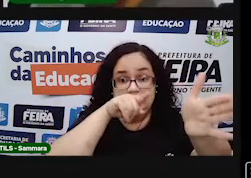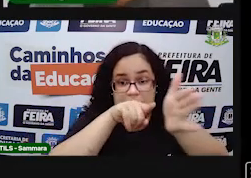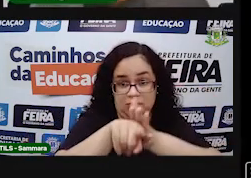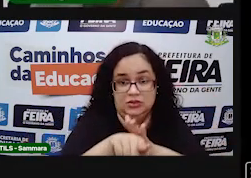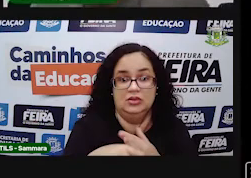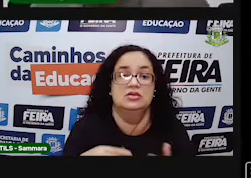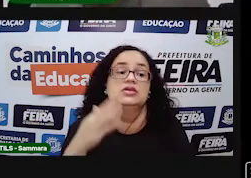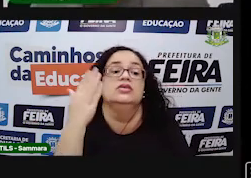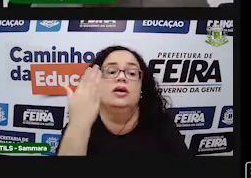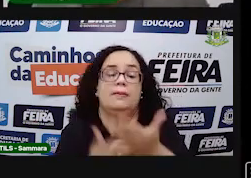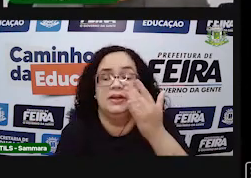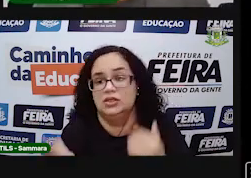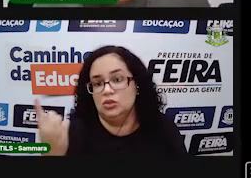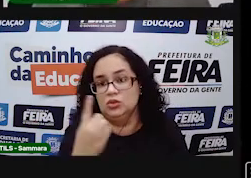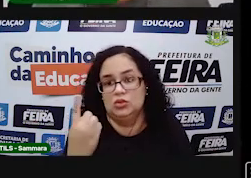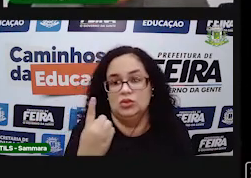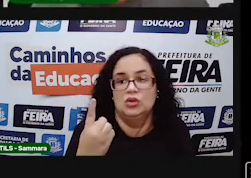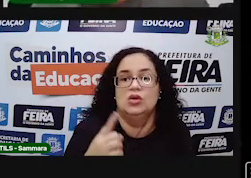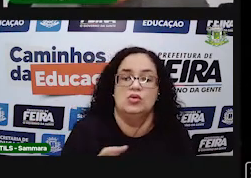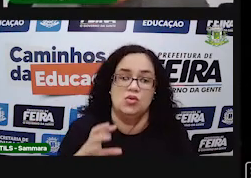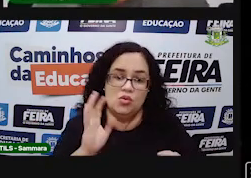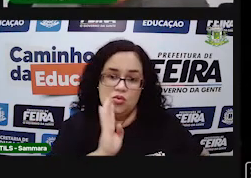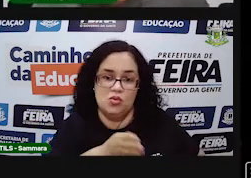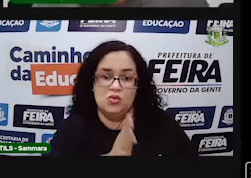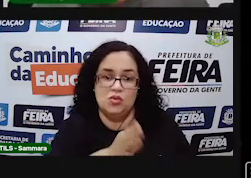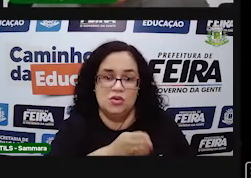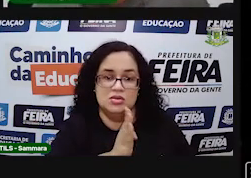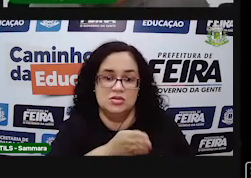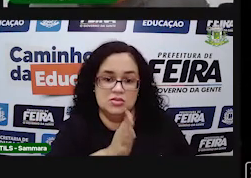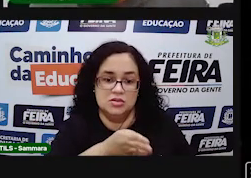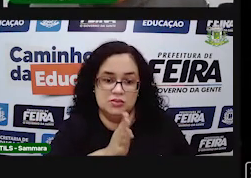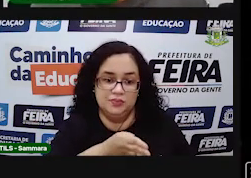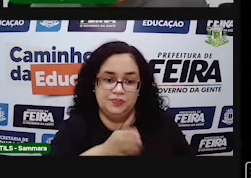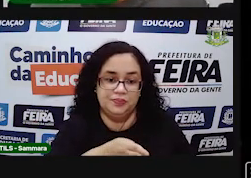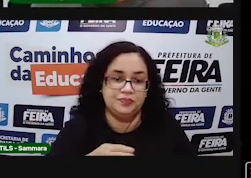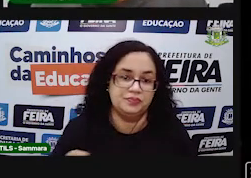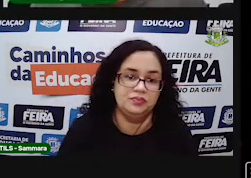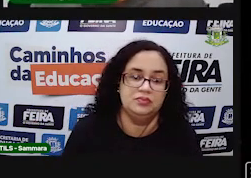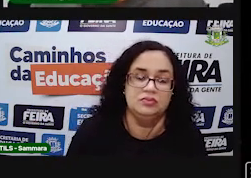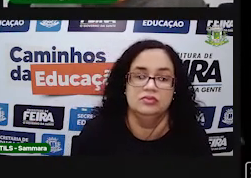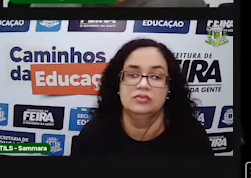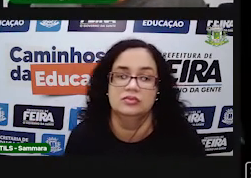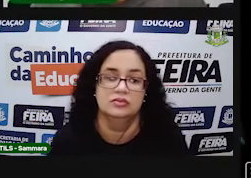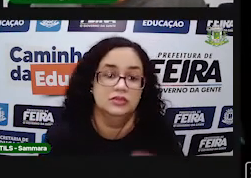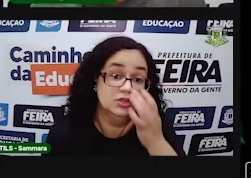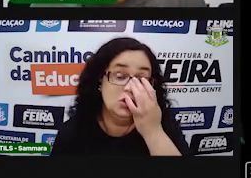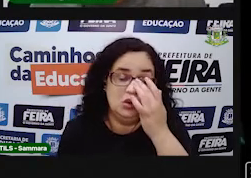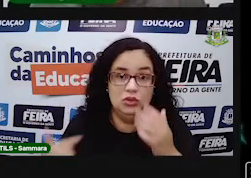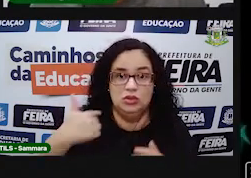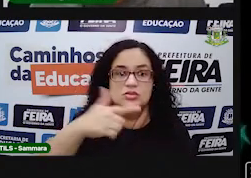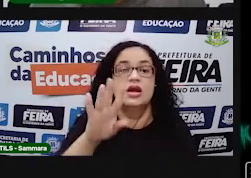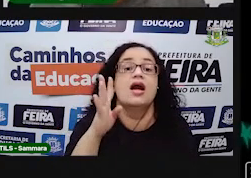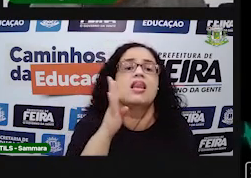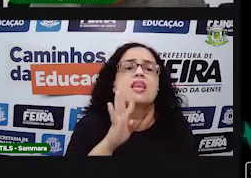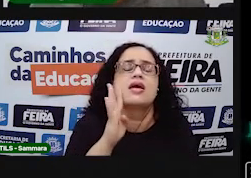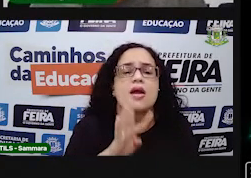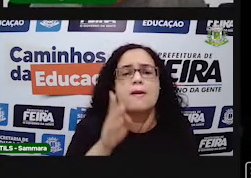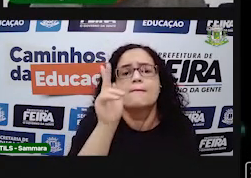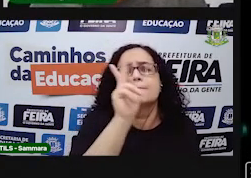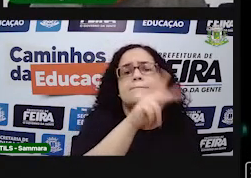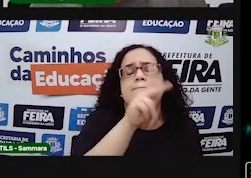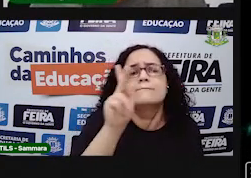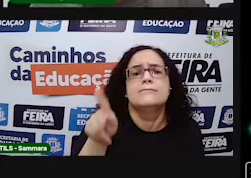da pergunta, você vai perder uma vidazinha. Olha os coraçõezinhos ali. Tá bom? Outra coisa